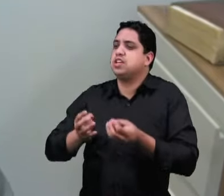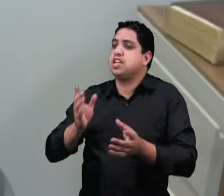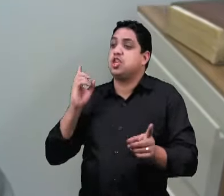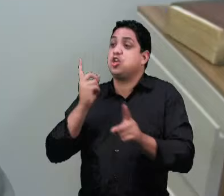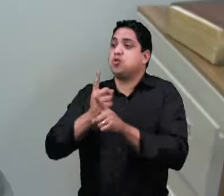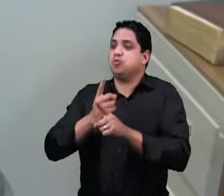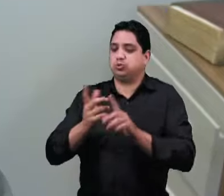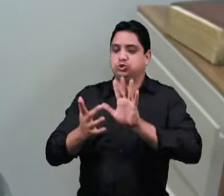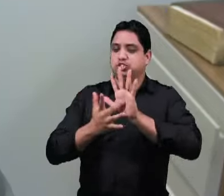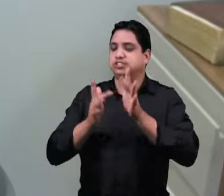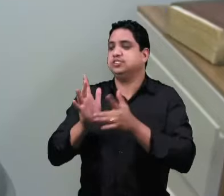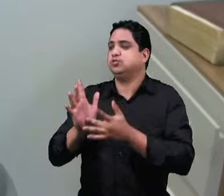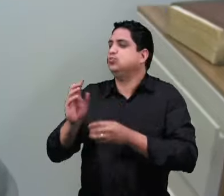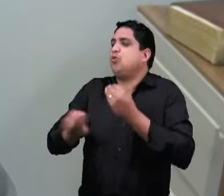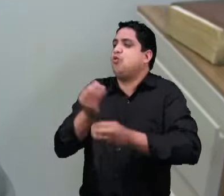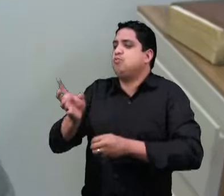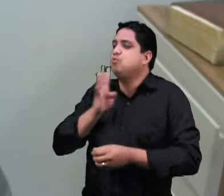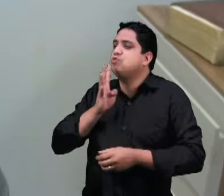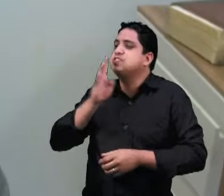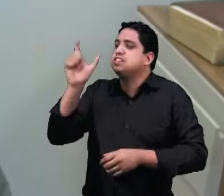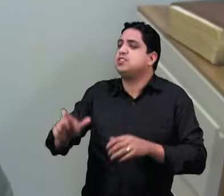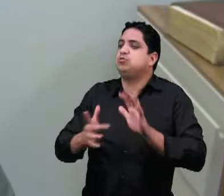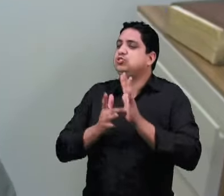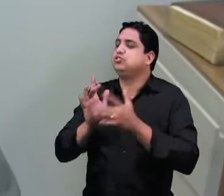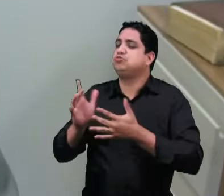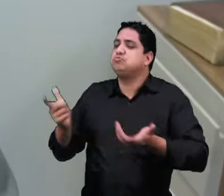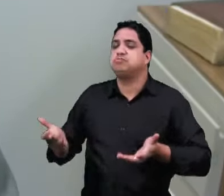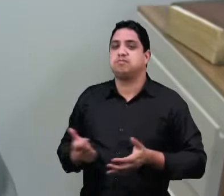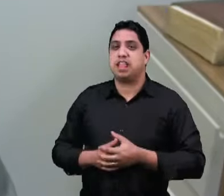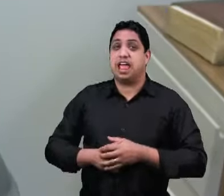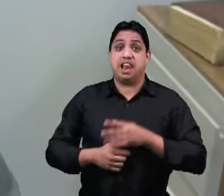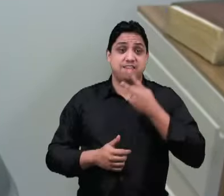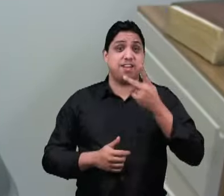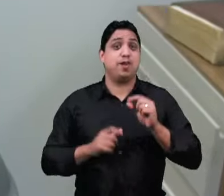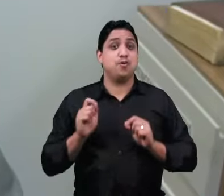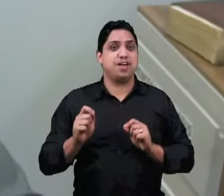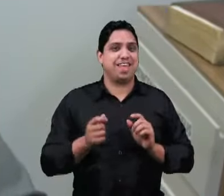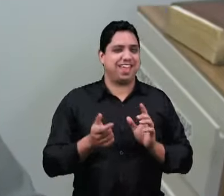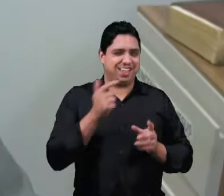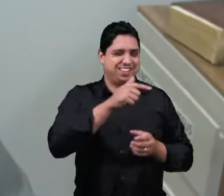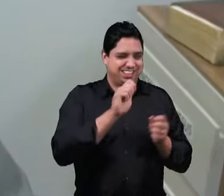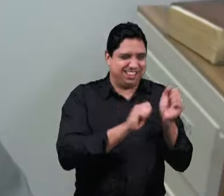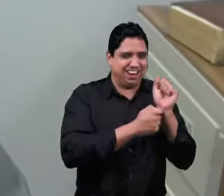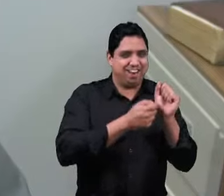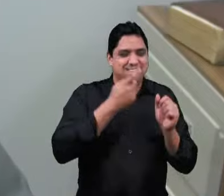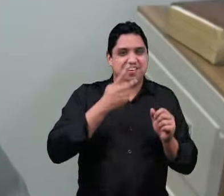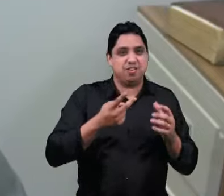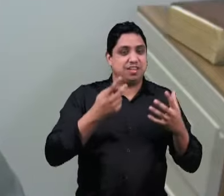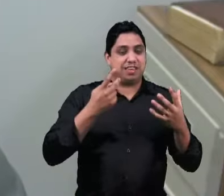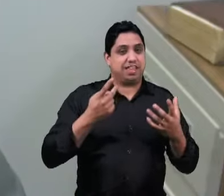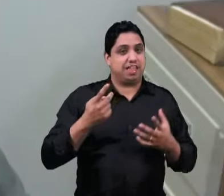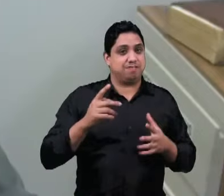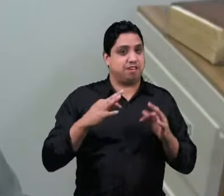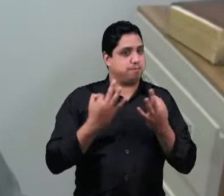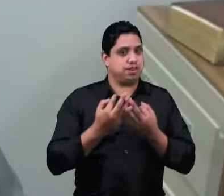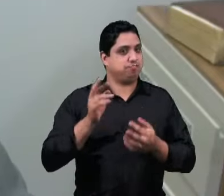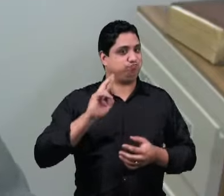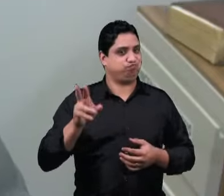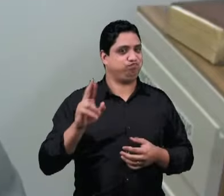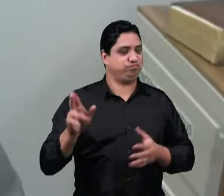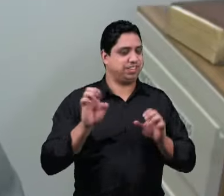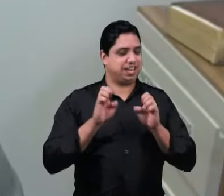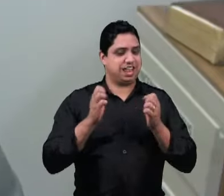encontro com o Senhor Jesus. O pastor estava me dizendo aqui fora do ar que se converteu, ele não nasceu num lar evangélico, muito pelo